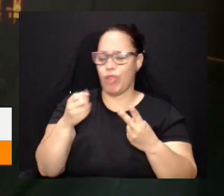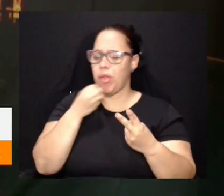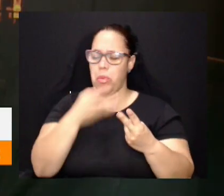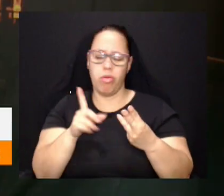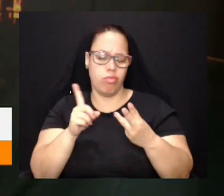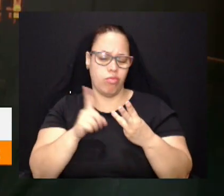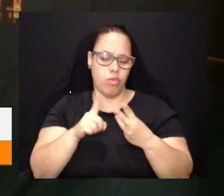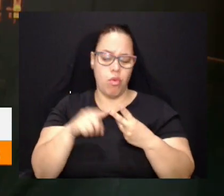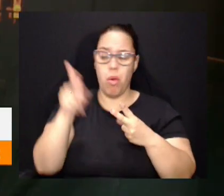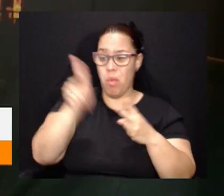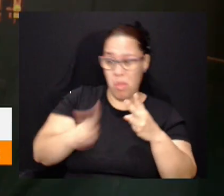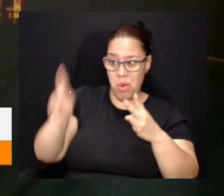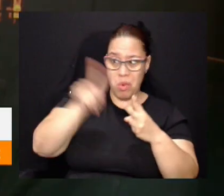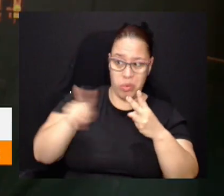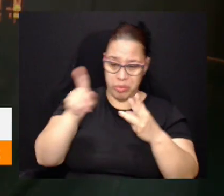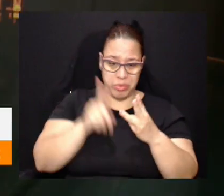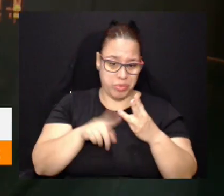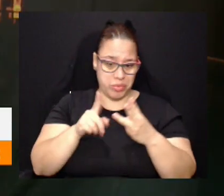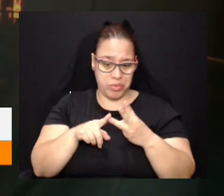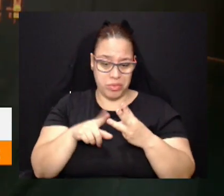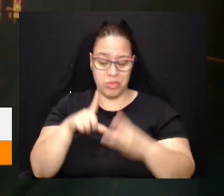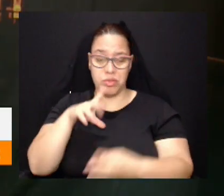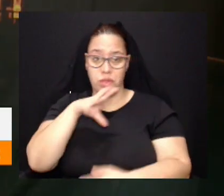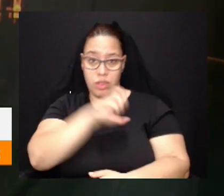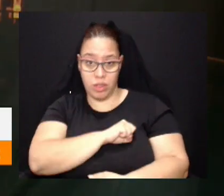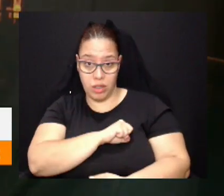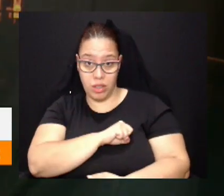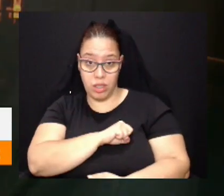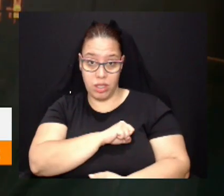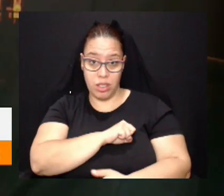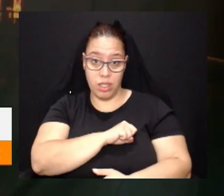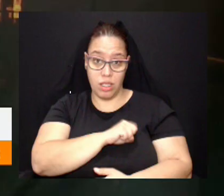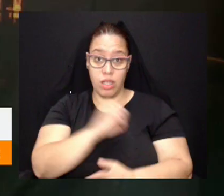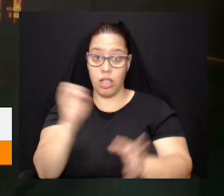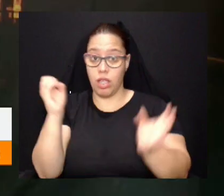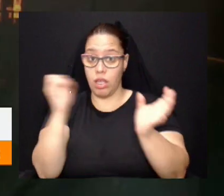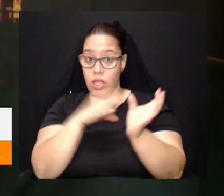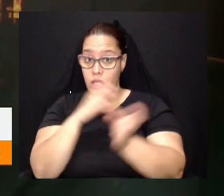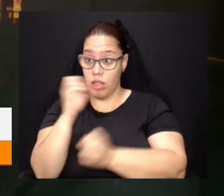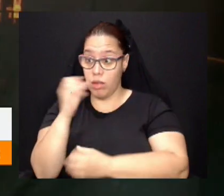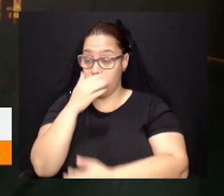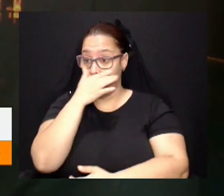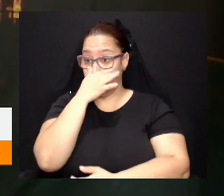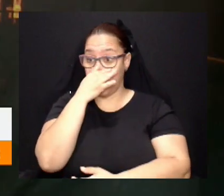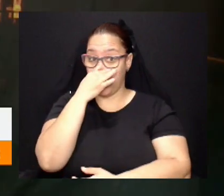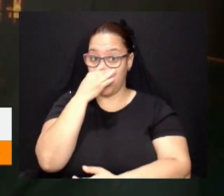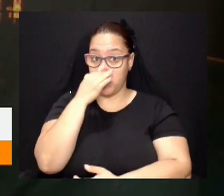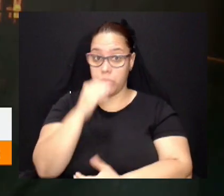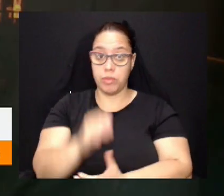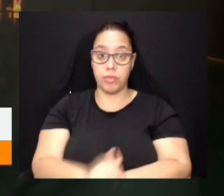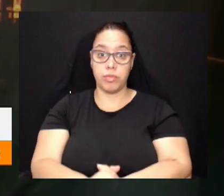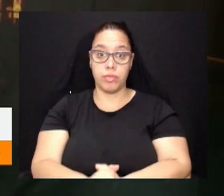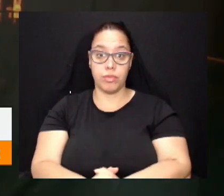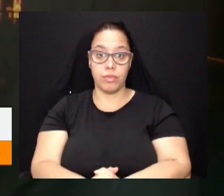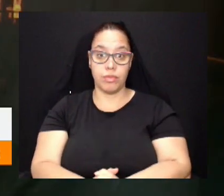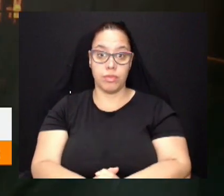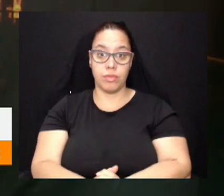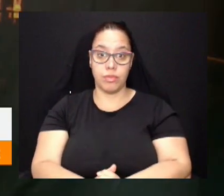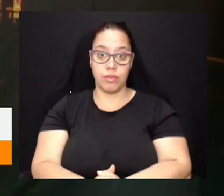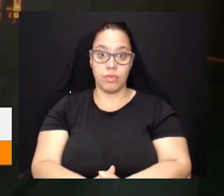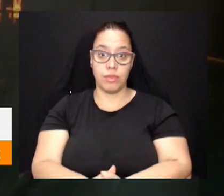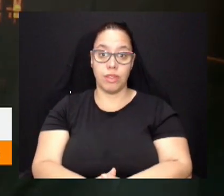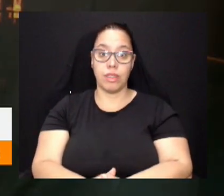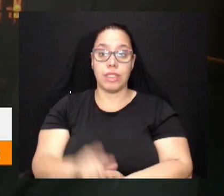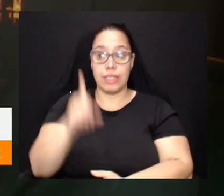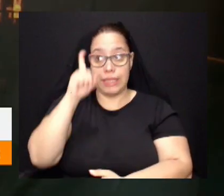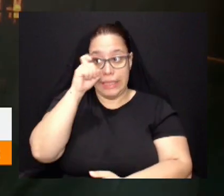shopping, né? Tem o amor-consumo, tem a modernidade líquida, né, de Bauman. Isso também é bem delicado, né? Sim.